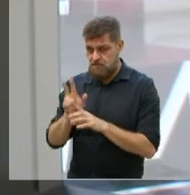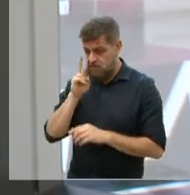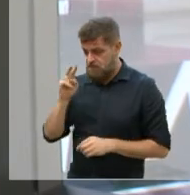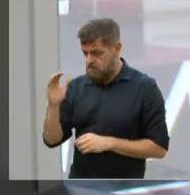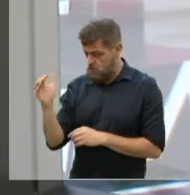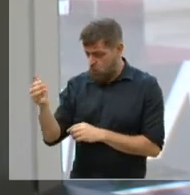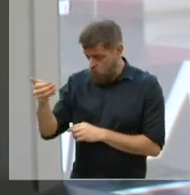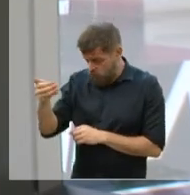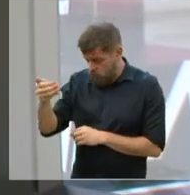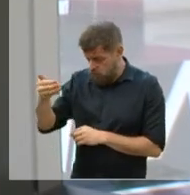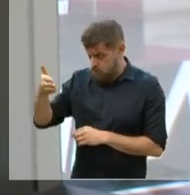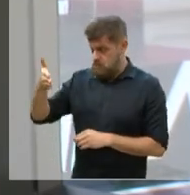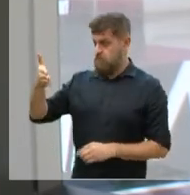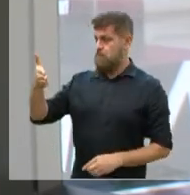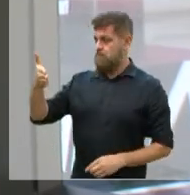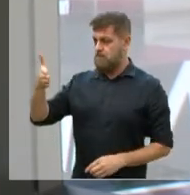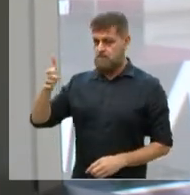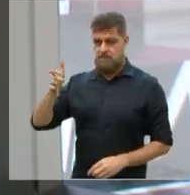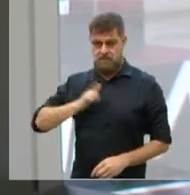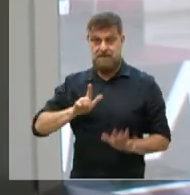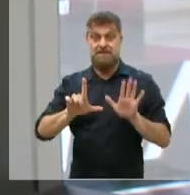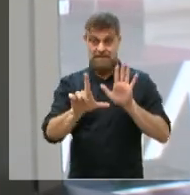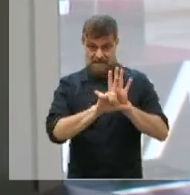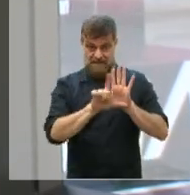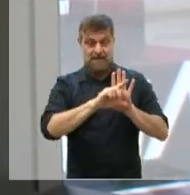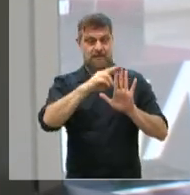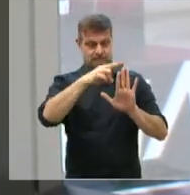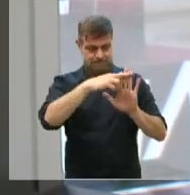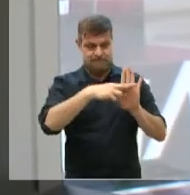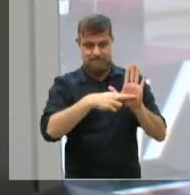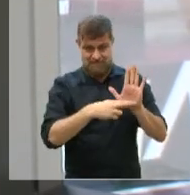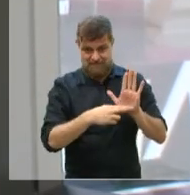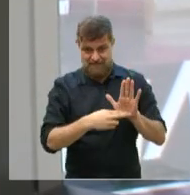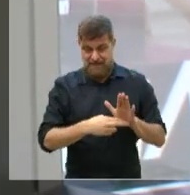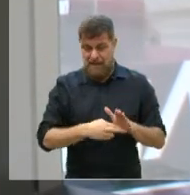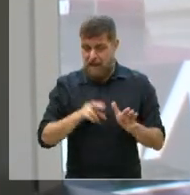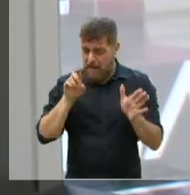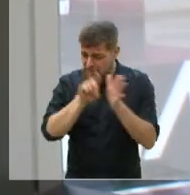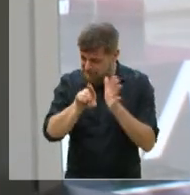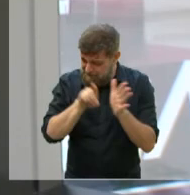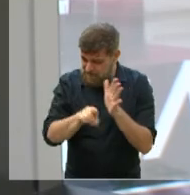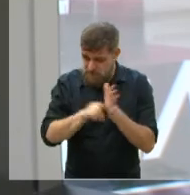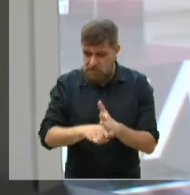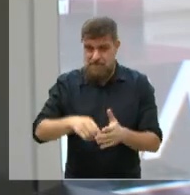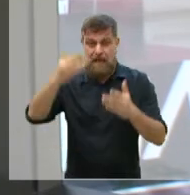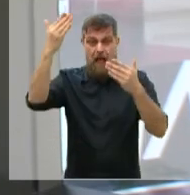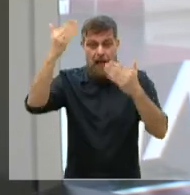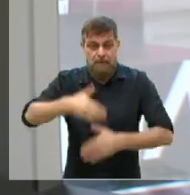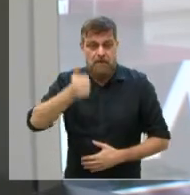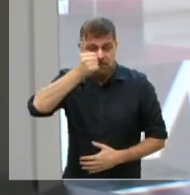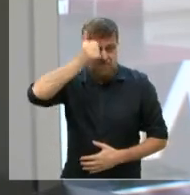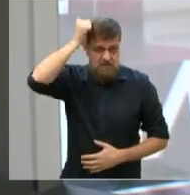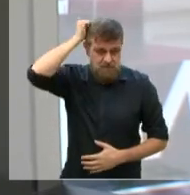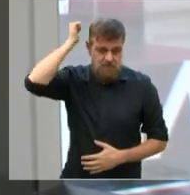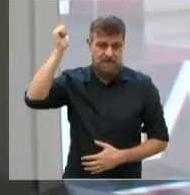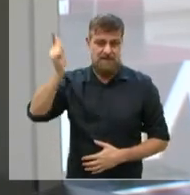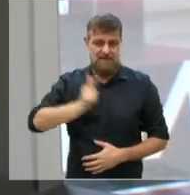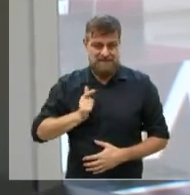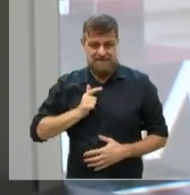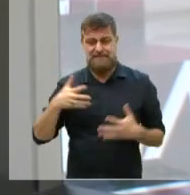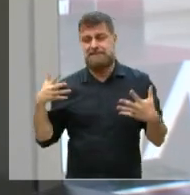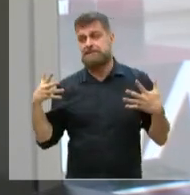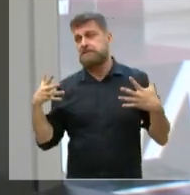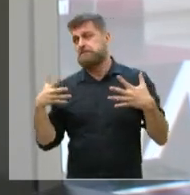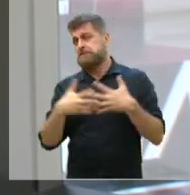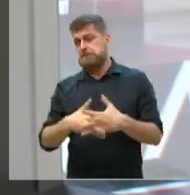côncavo ou convexo, são as leis de Gauss. Isso cai demais em vestibular. Tem 2 ou 3 equações bastante complicadinhas